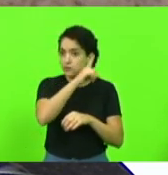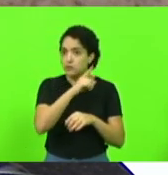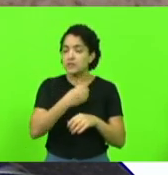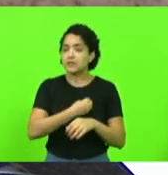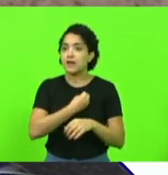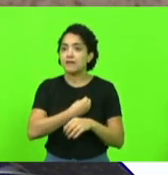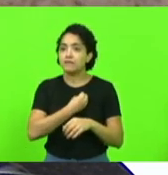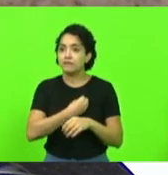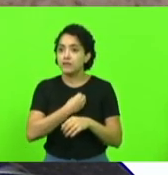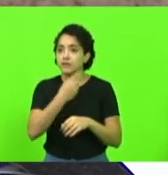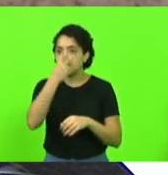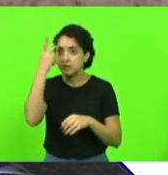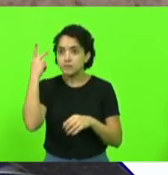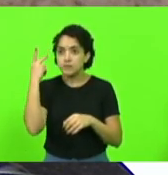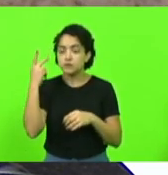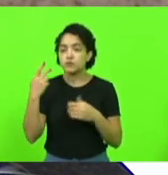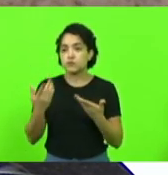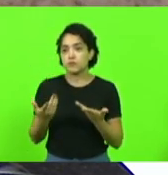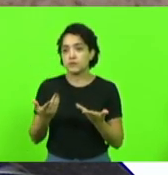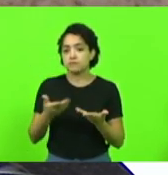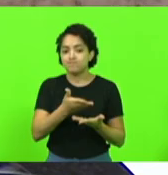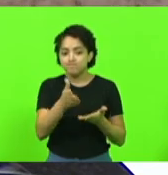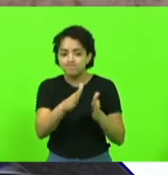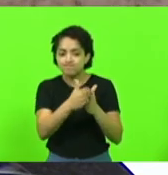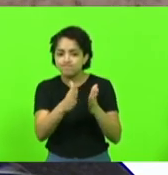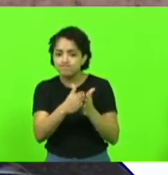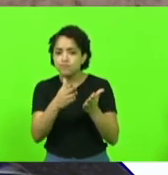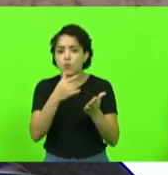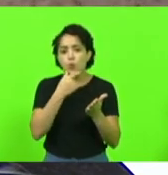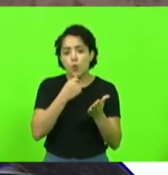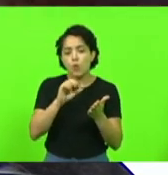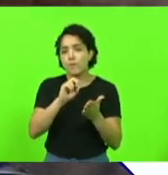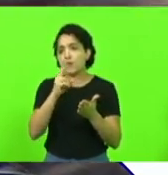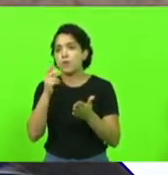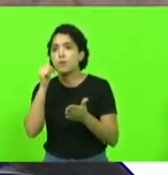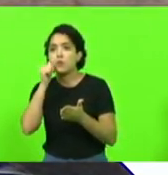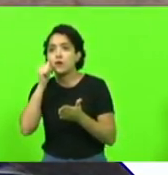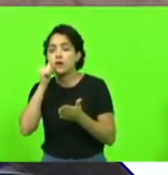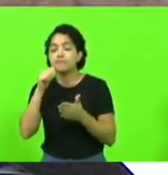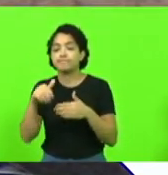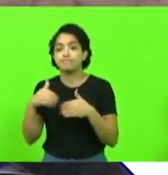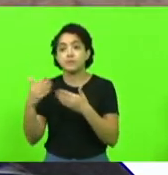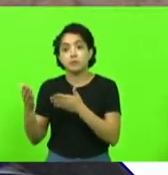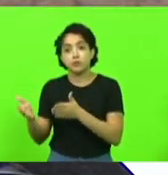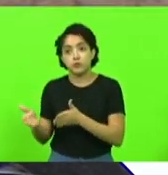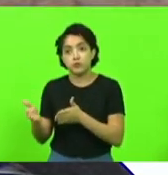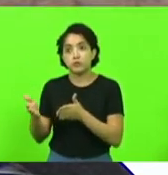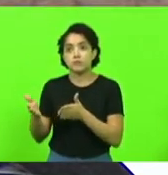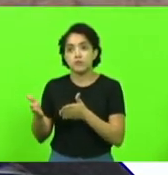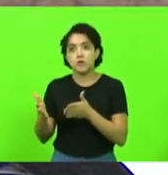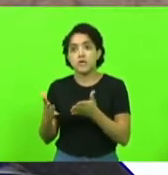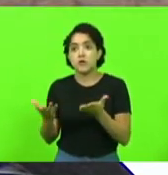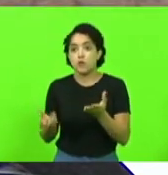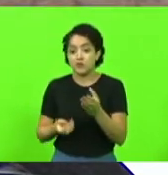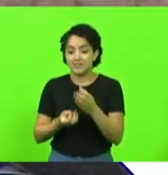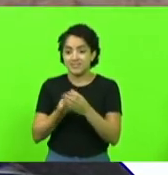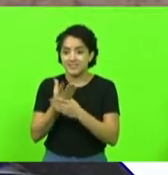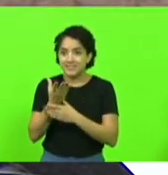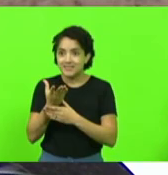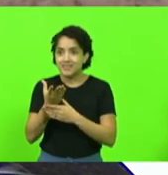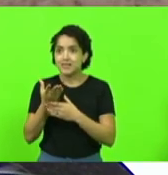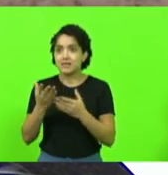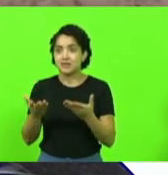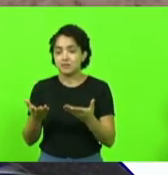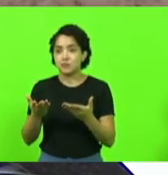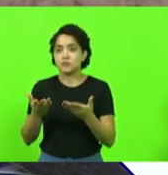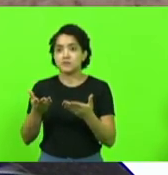quer deixar uma situação de vulnerabilidade, seja homem ou mulher. E, por outro lado, quando criamos essa condição crítica